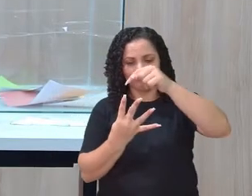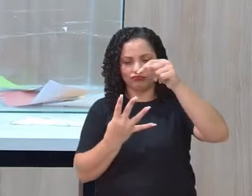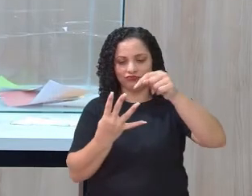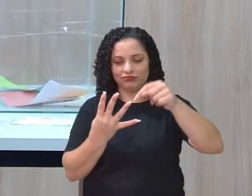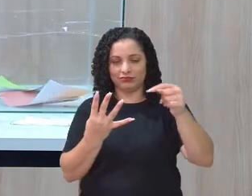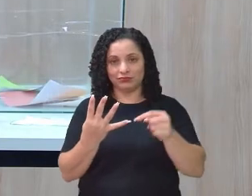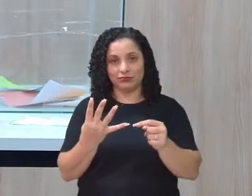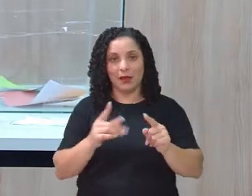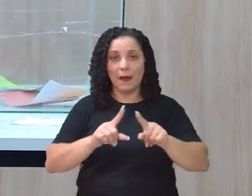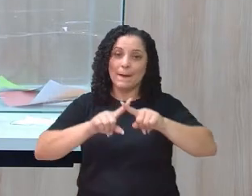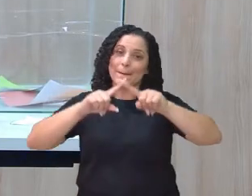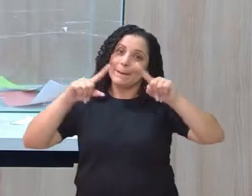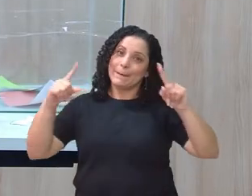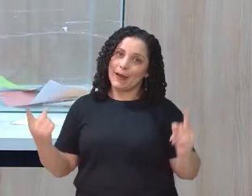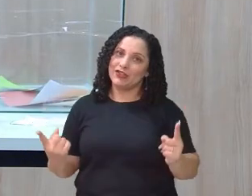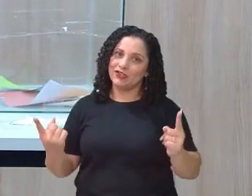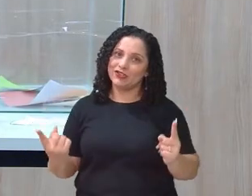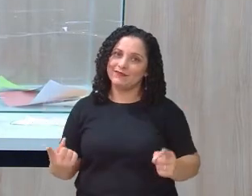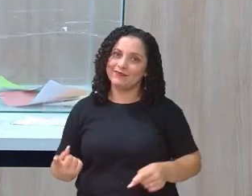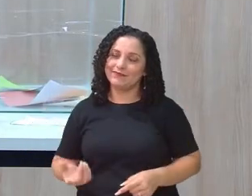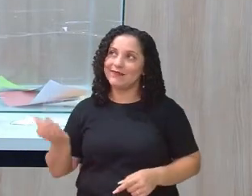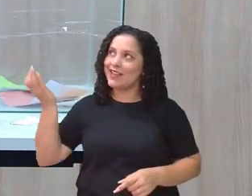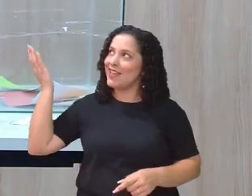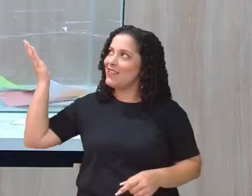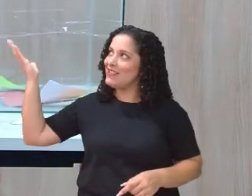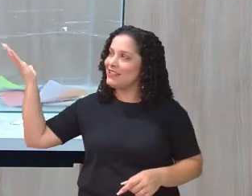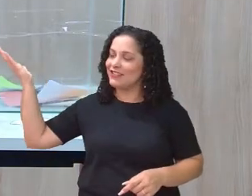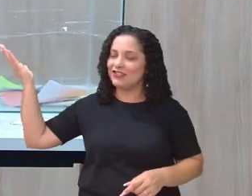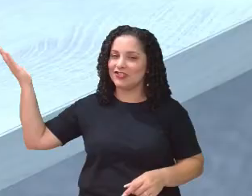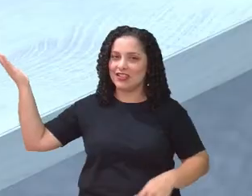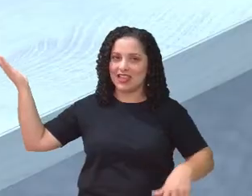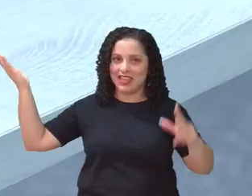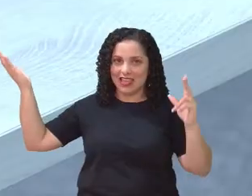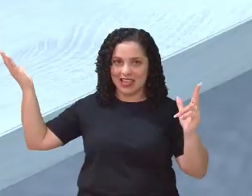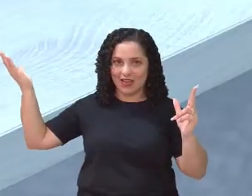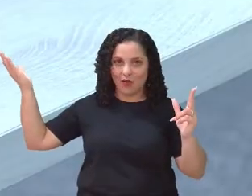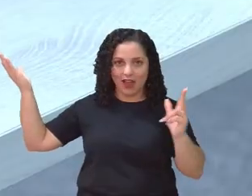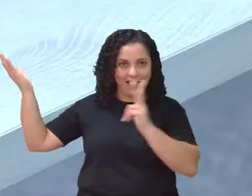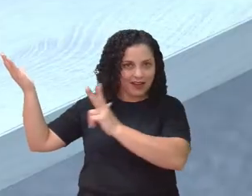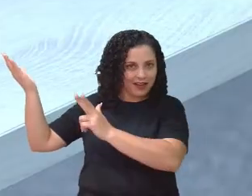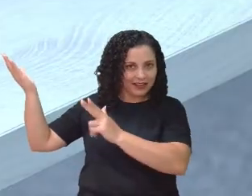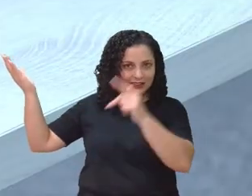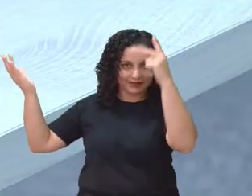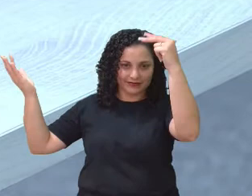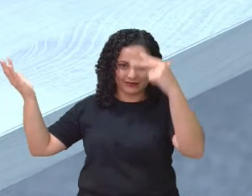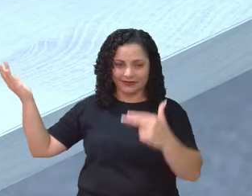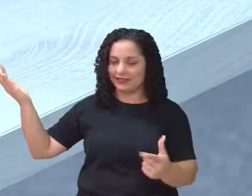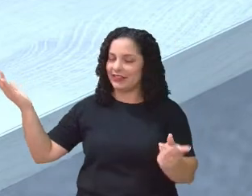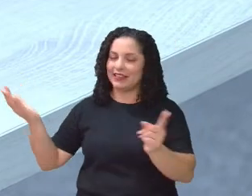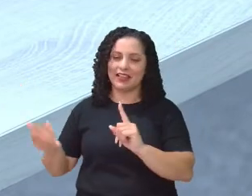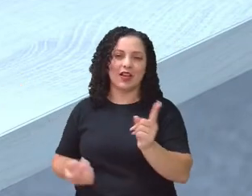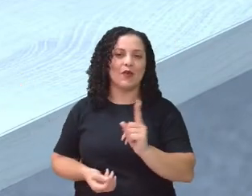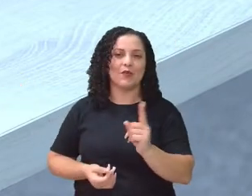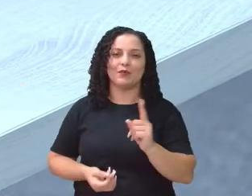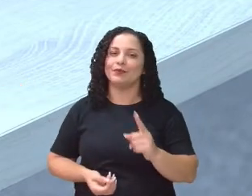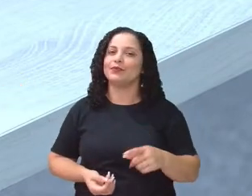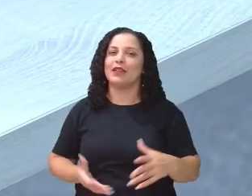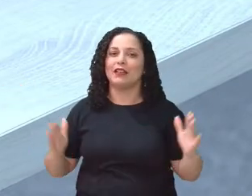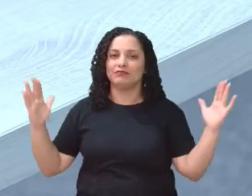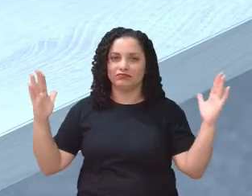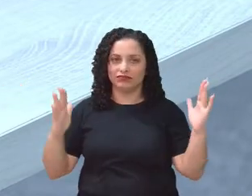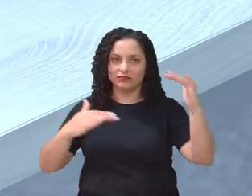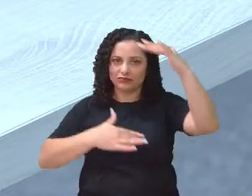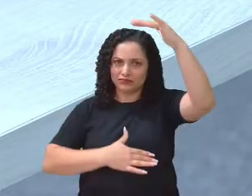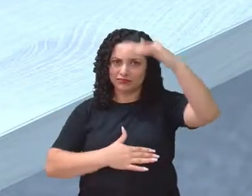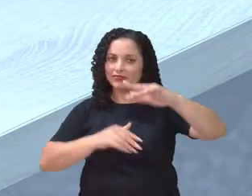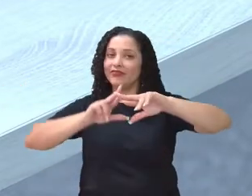certo? Mas as medidas dos seus lados, elas não são de mesma medida, né? Certo? Todos os lados não têm a mesma